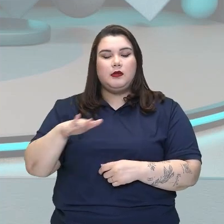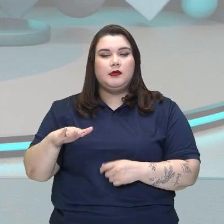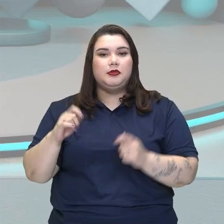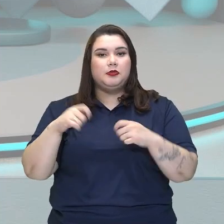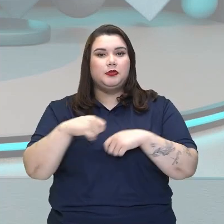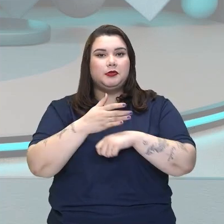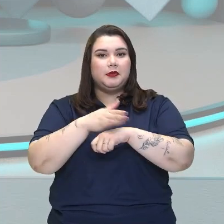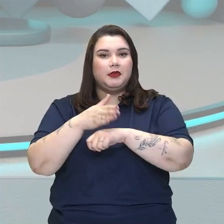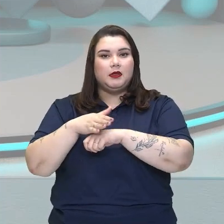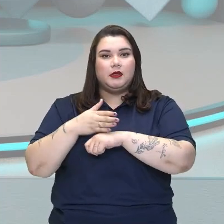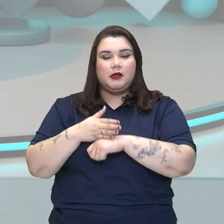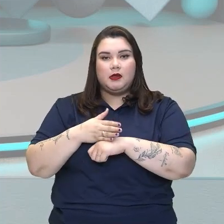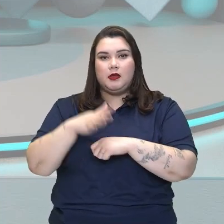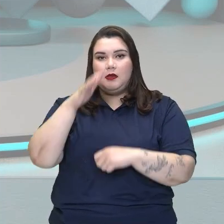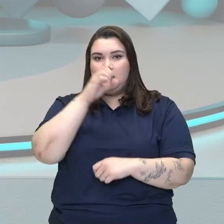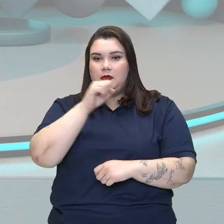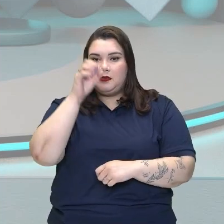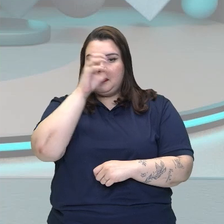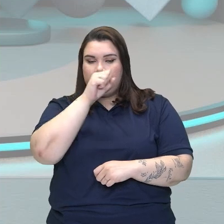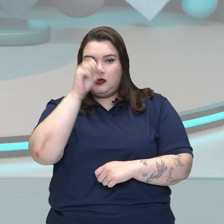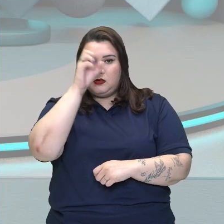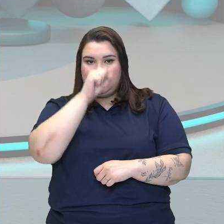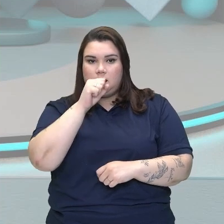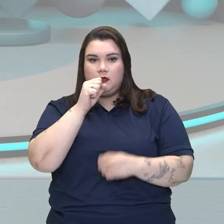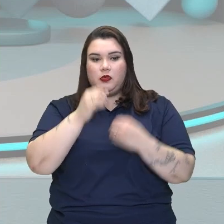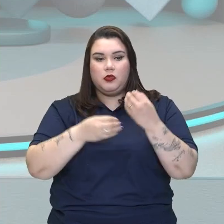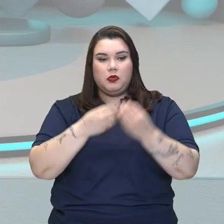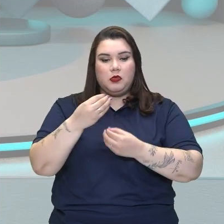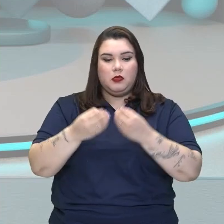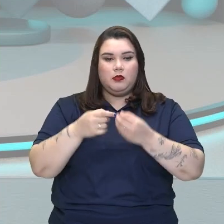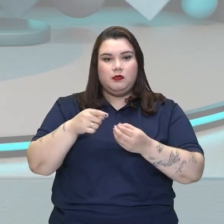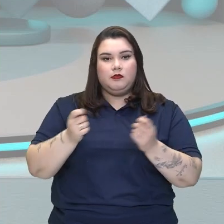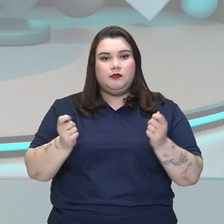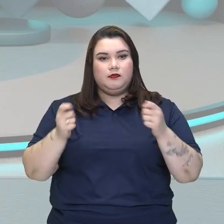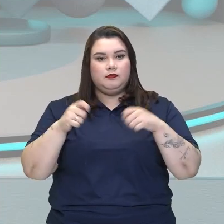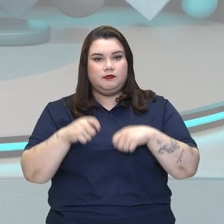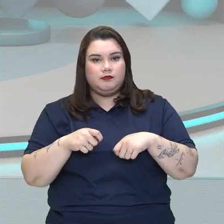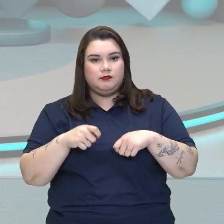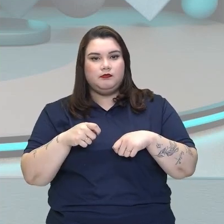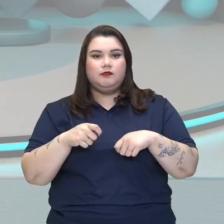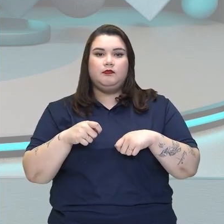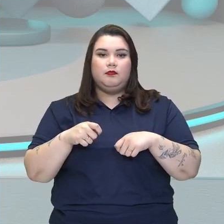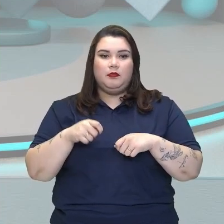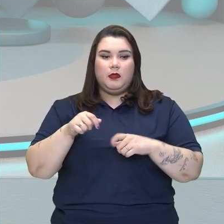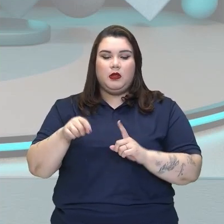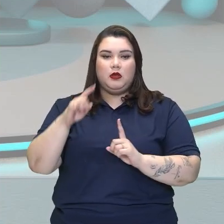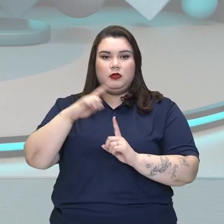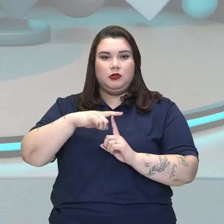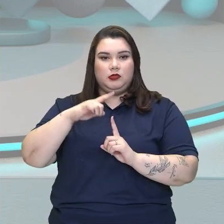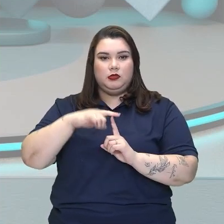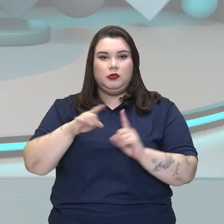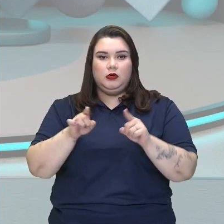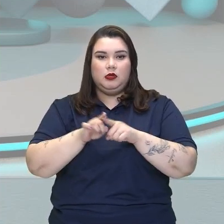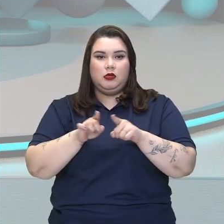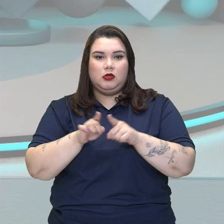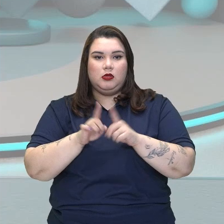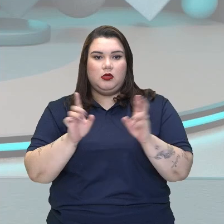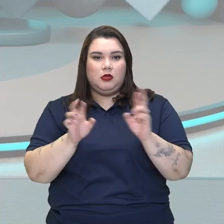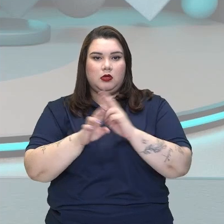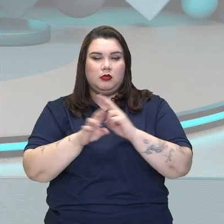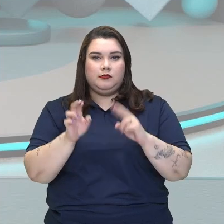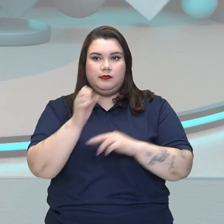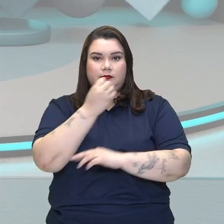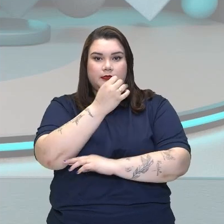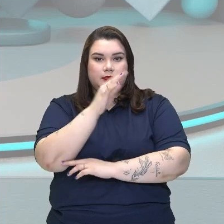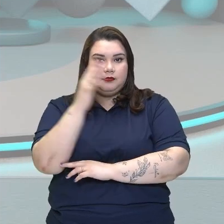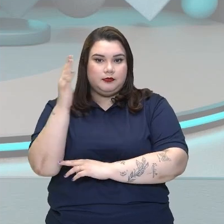mostrar às crianças, né, de um âmbito escolar como que funciona e educá-las assim também relacionado ao meio